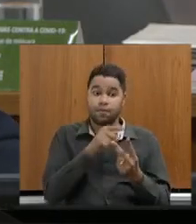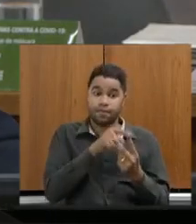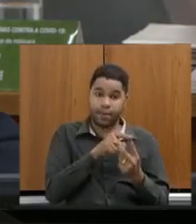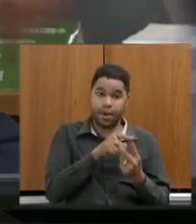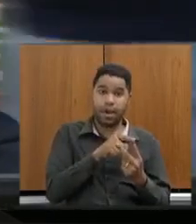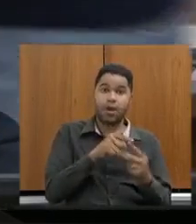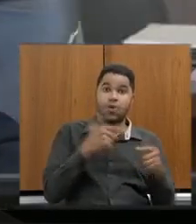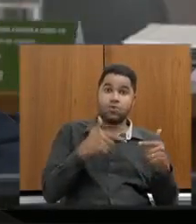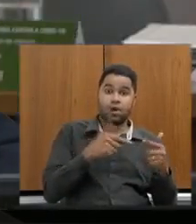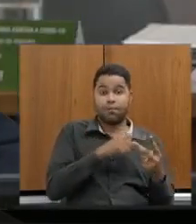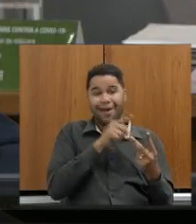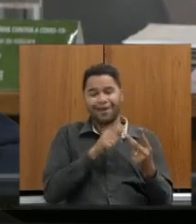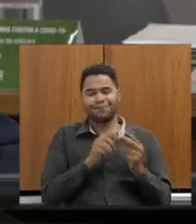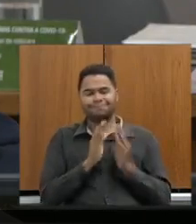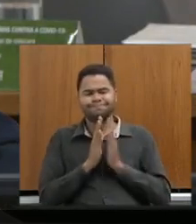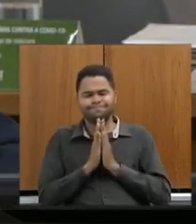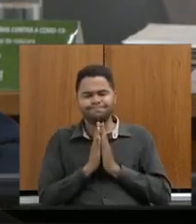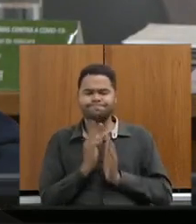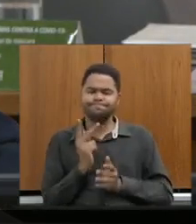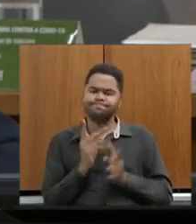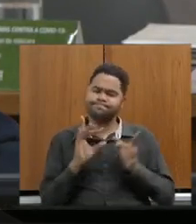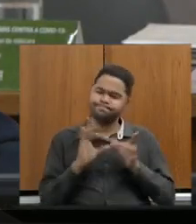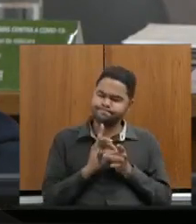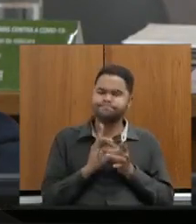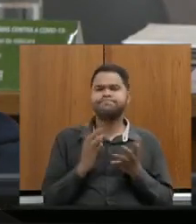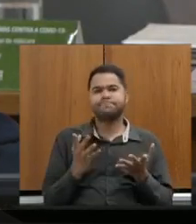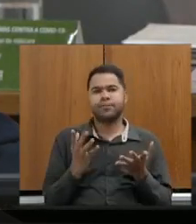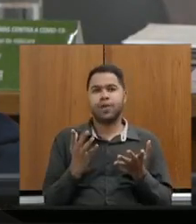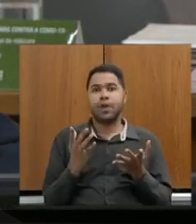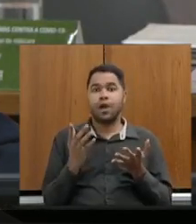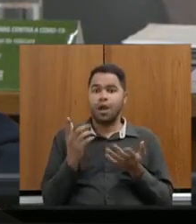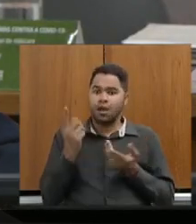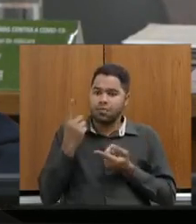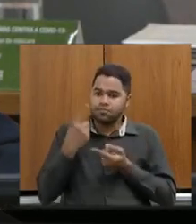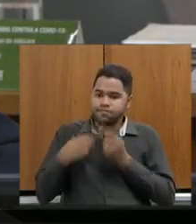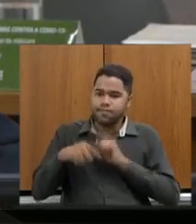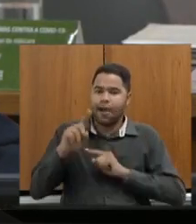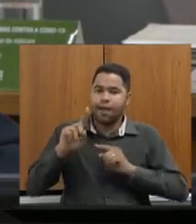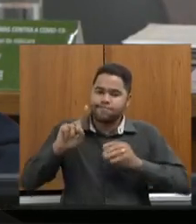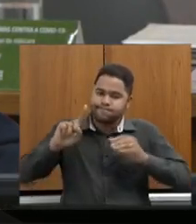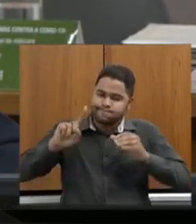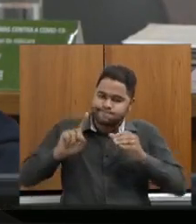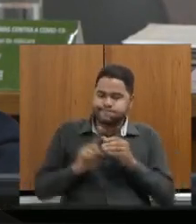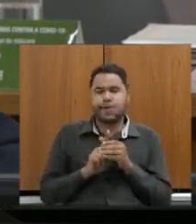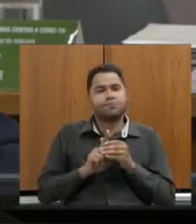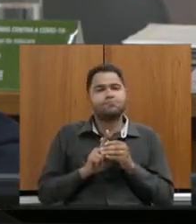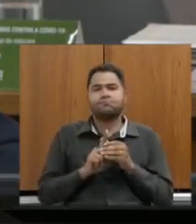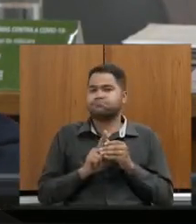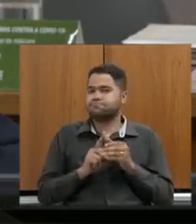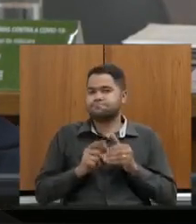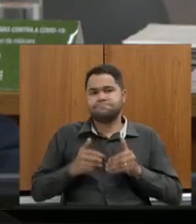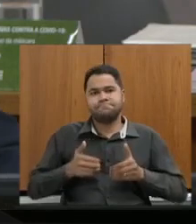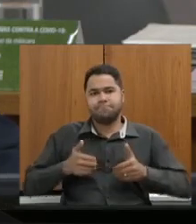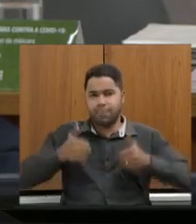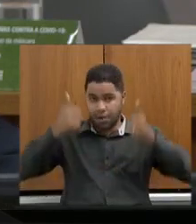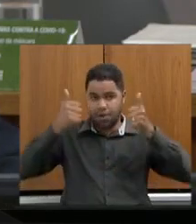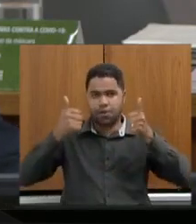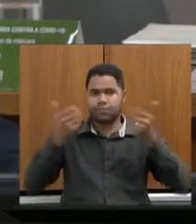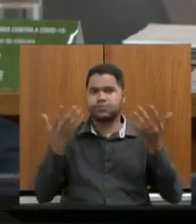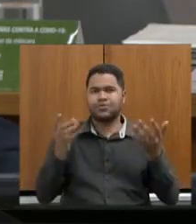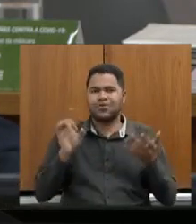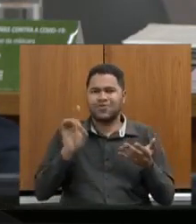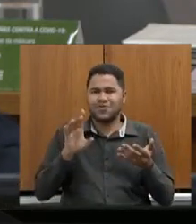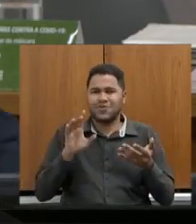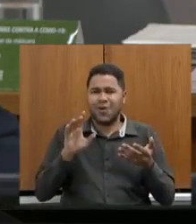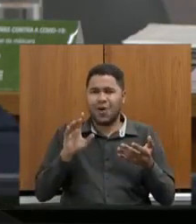o trabalho do preso com a parte espiritual a probabilidade de recuperação de ressocialização ela é infinitamente maior não